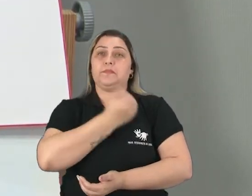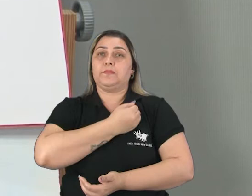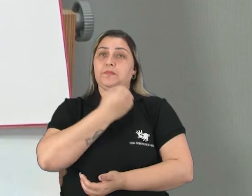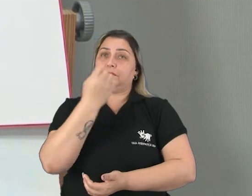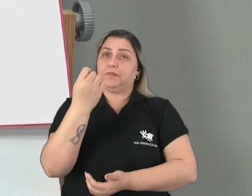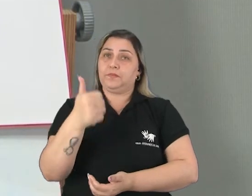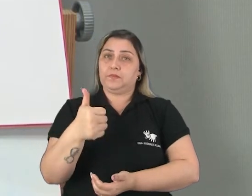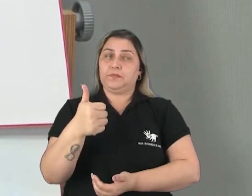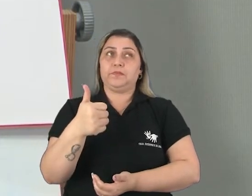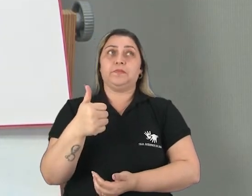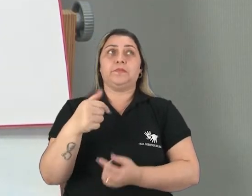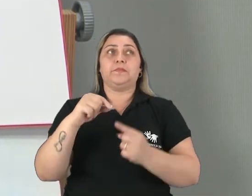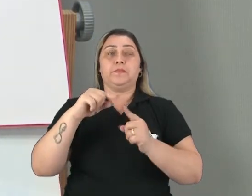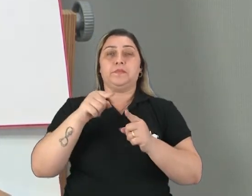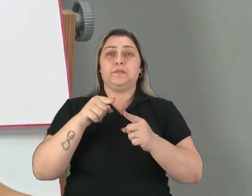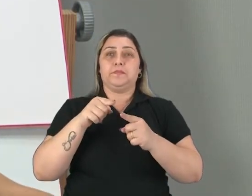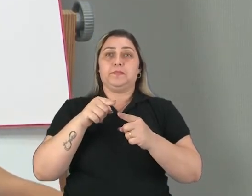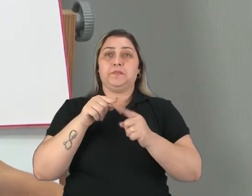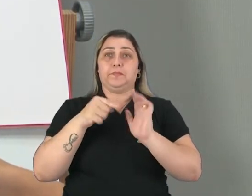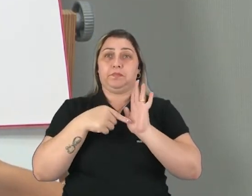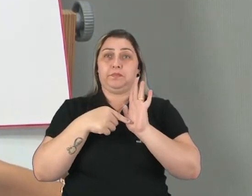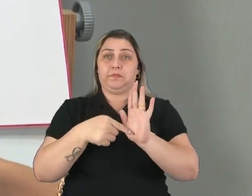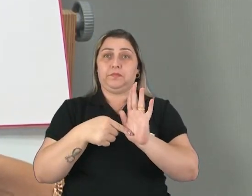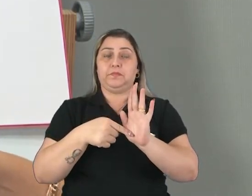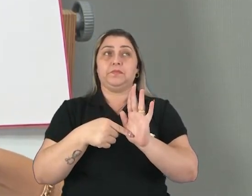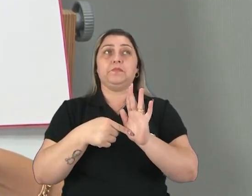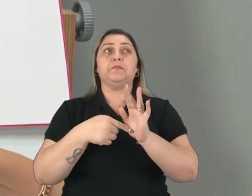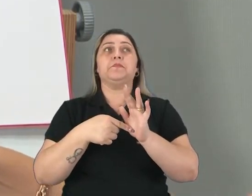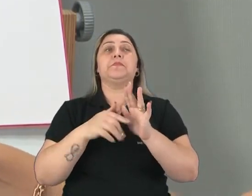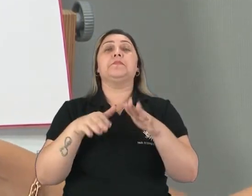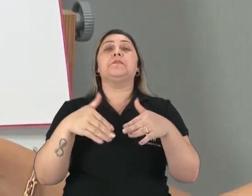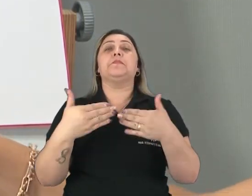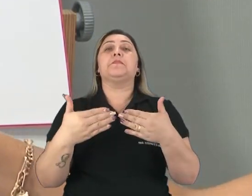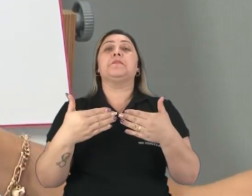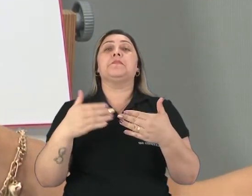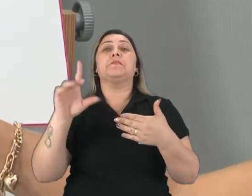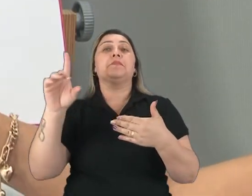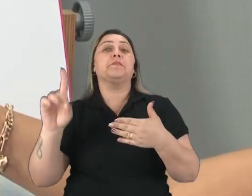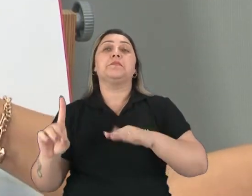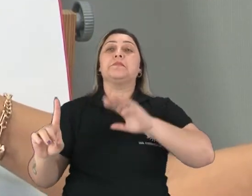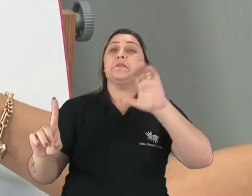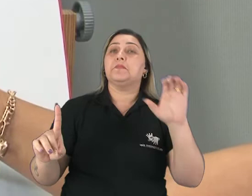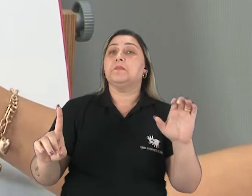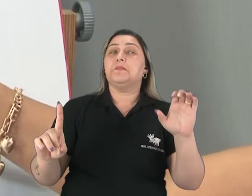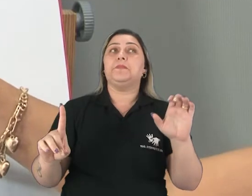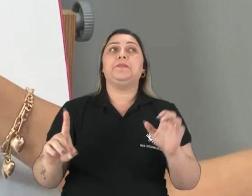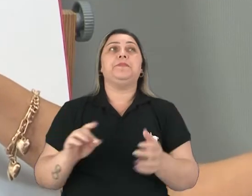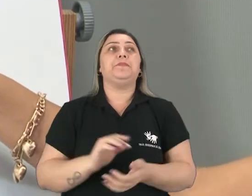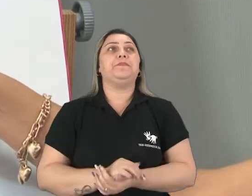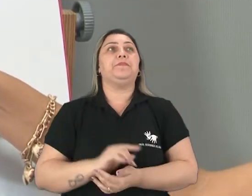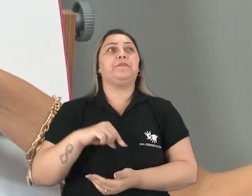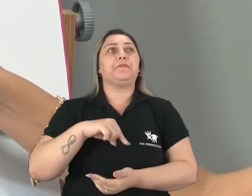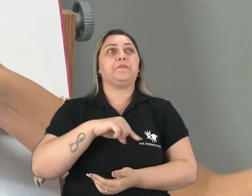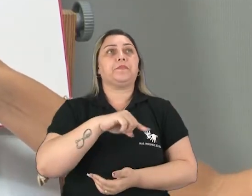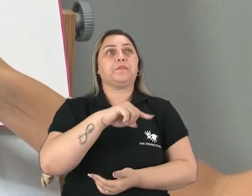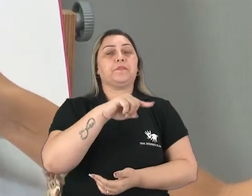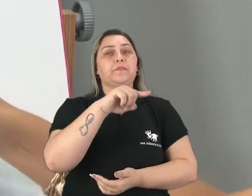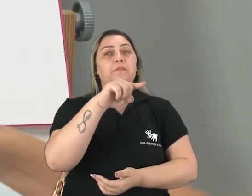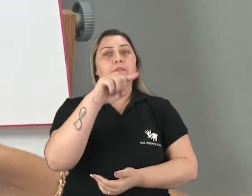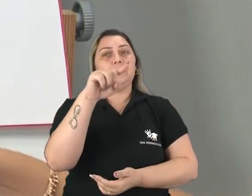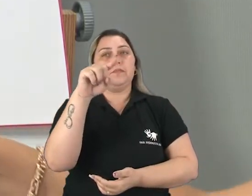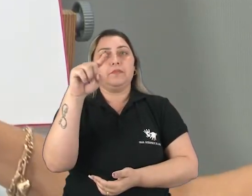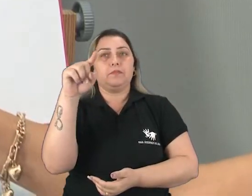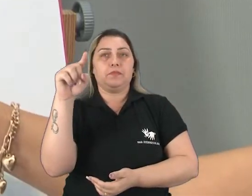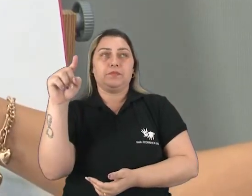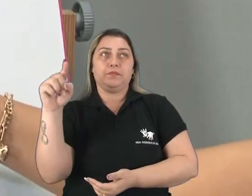1, tem uma setinha apontando, vamos ver para que lado ele vai nos levar. Então, seguindo ele,